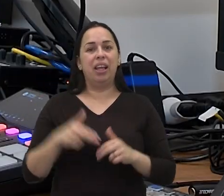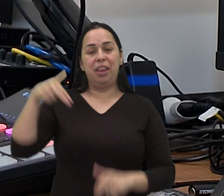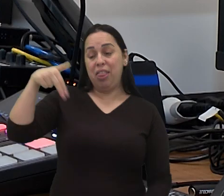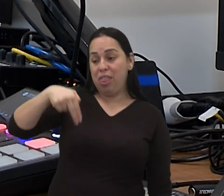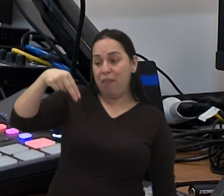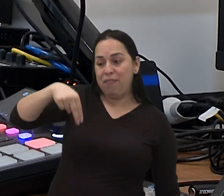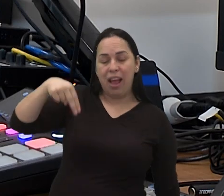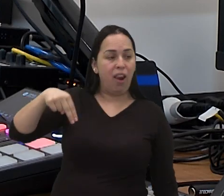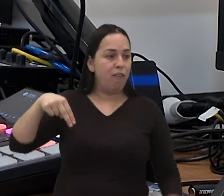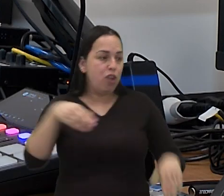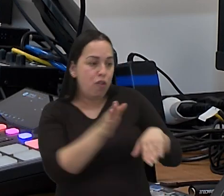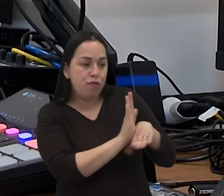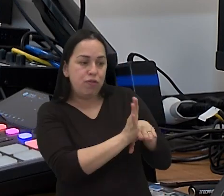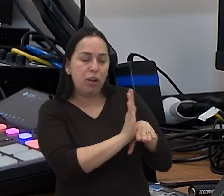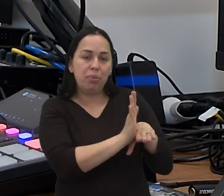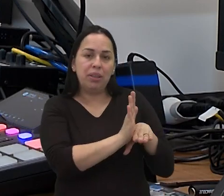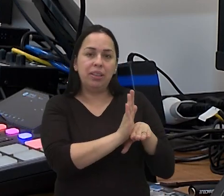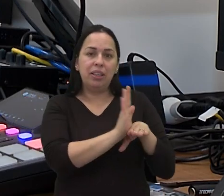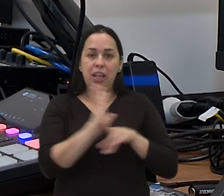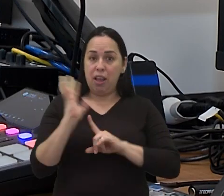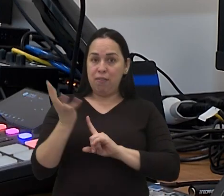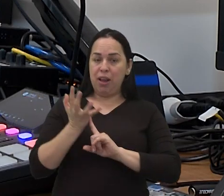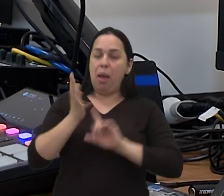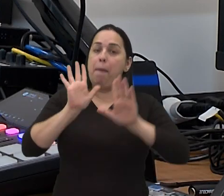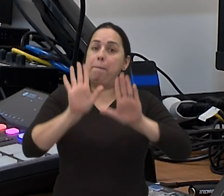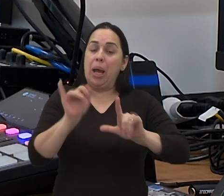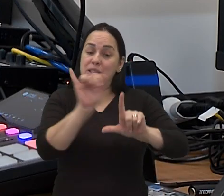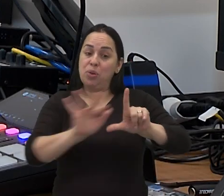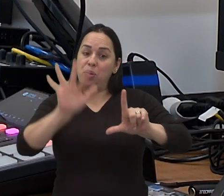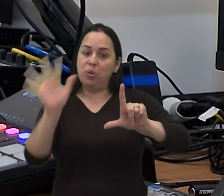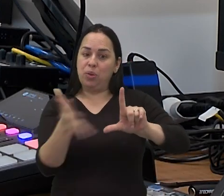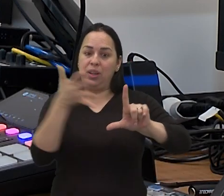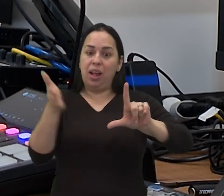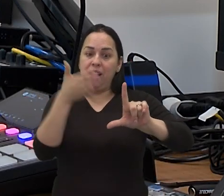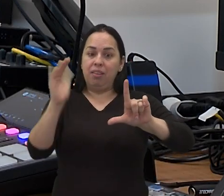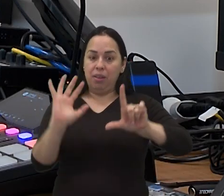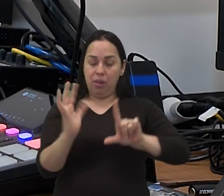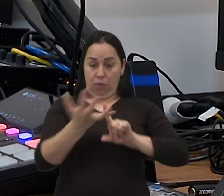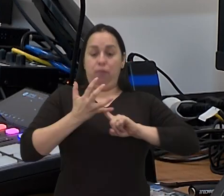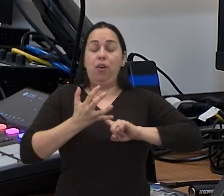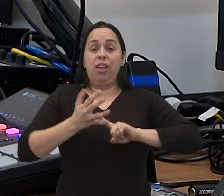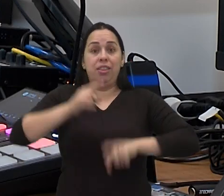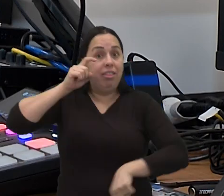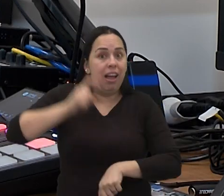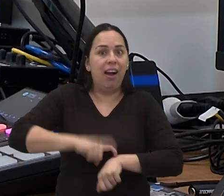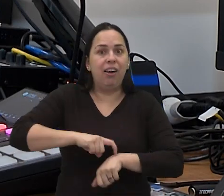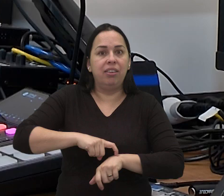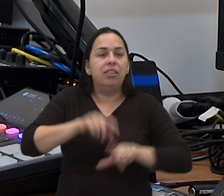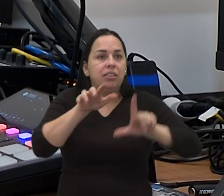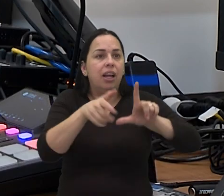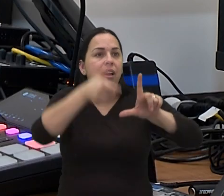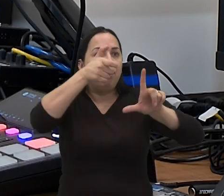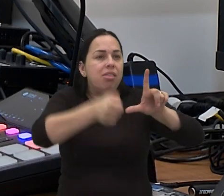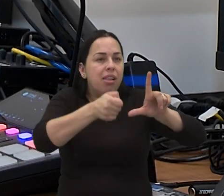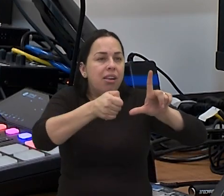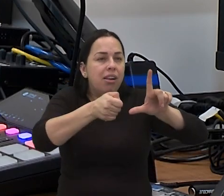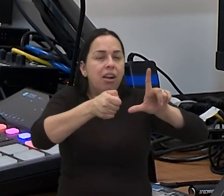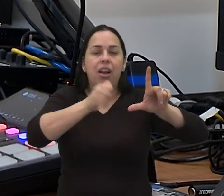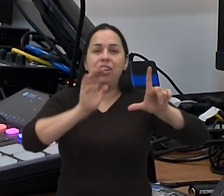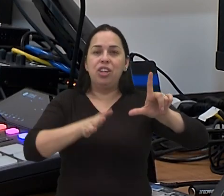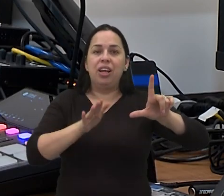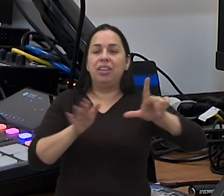a novela, os filmes, né? Mas o streaming, ele dá um impacto às vezes imediato, ele acabou de passar e você já vê nas